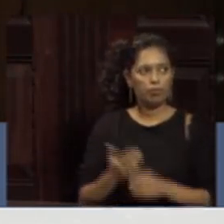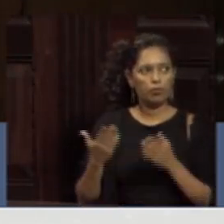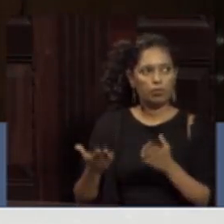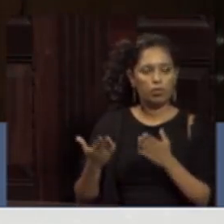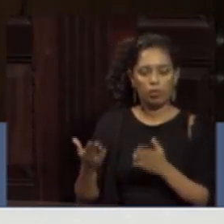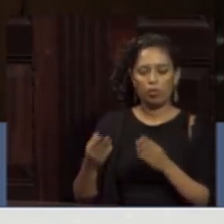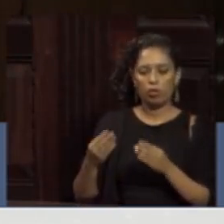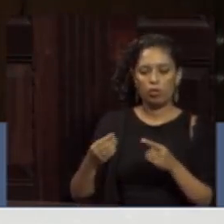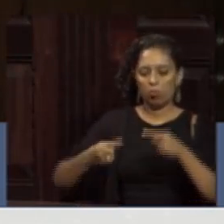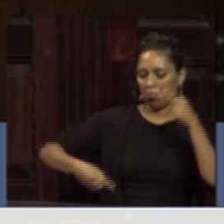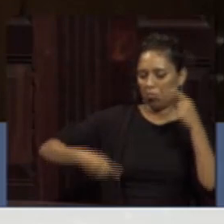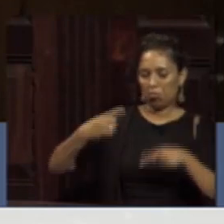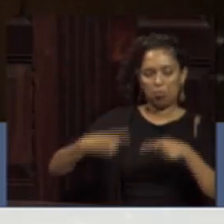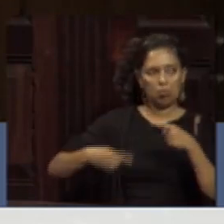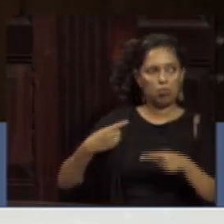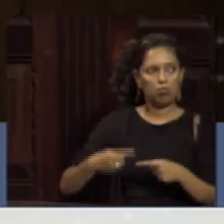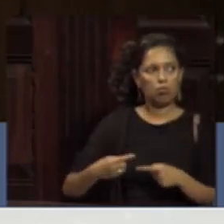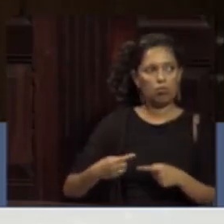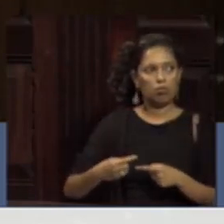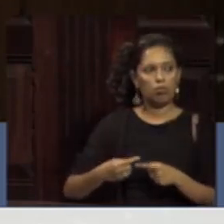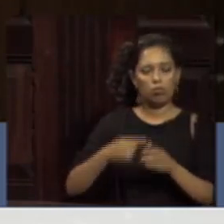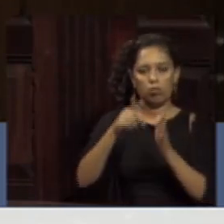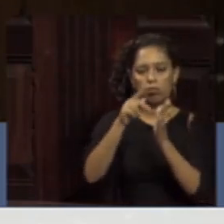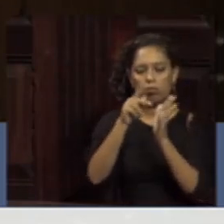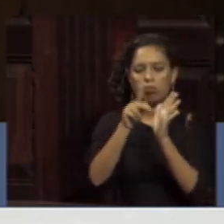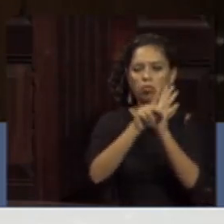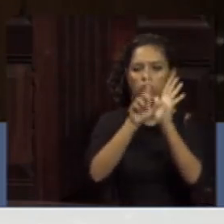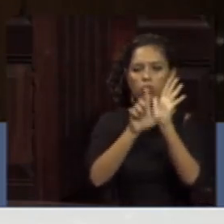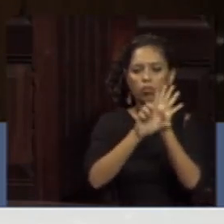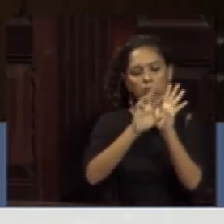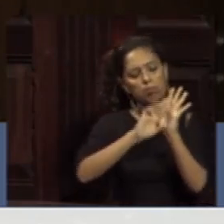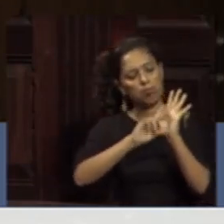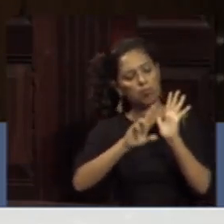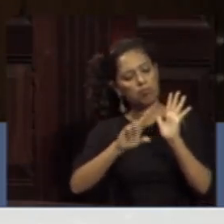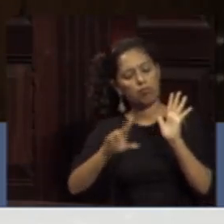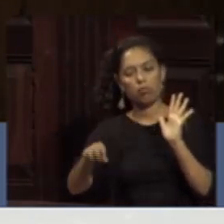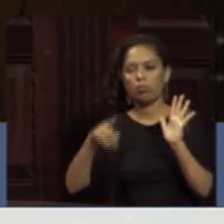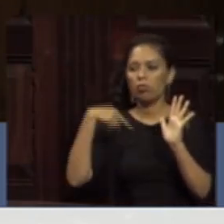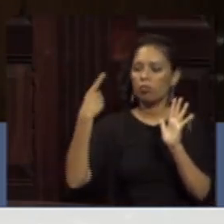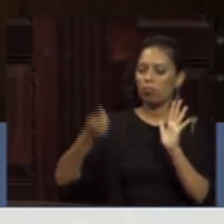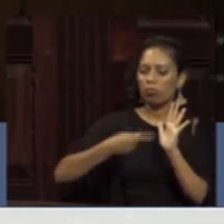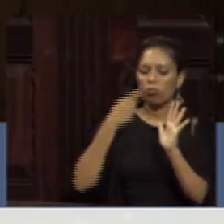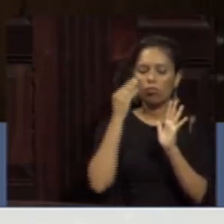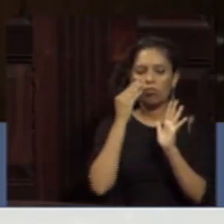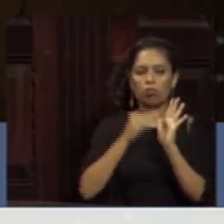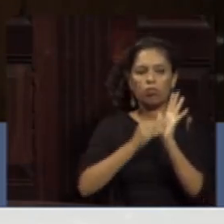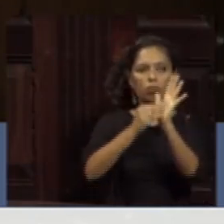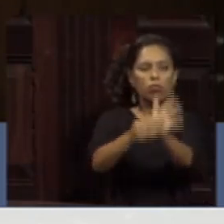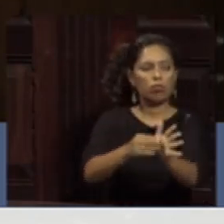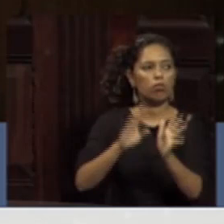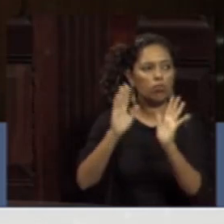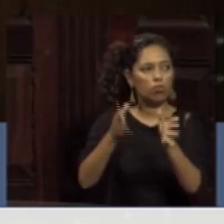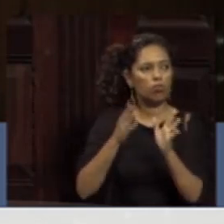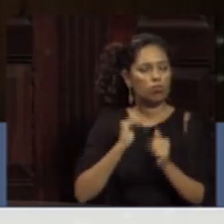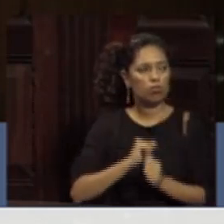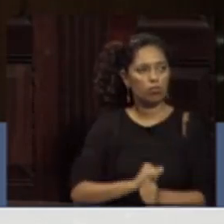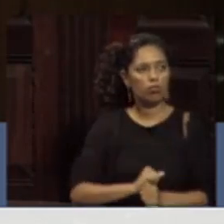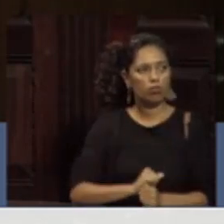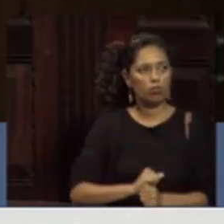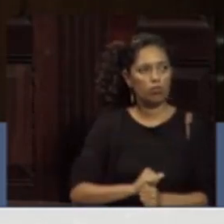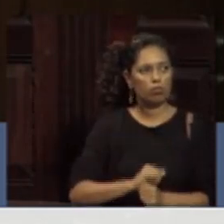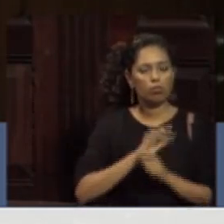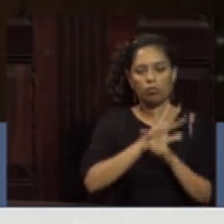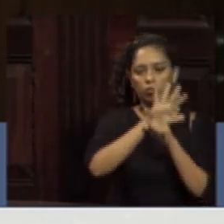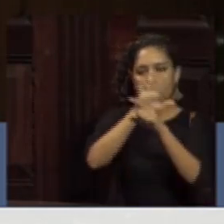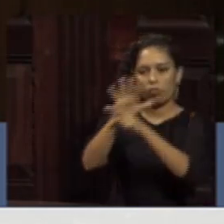aqui para o debate uma série de projetos de lei que a gente apresentou tentando contribuir com a